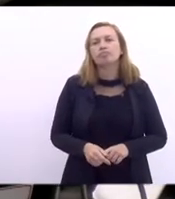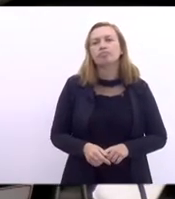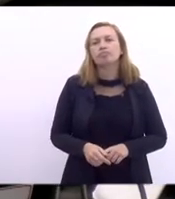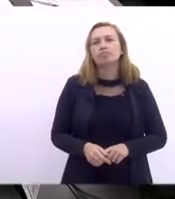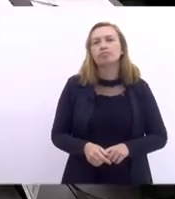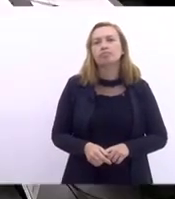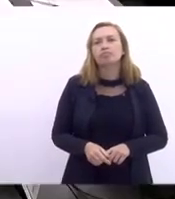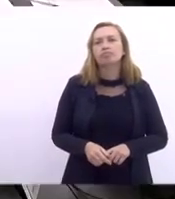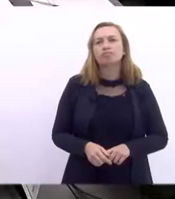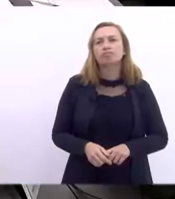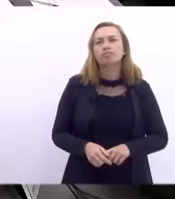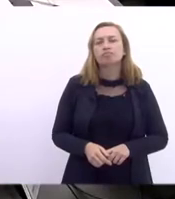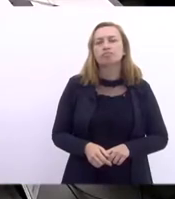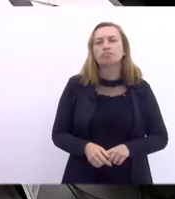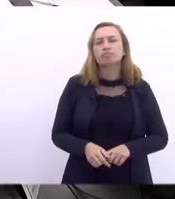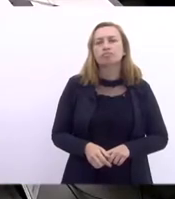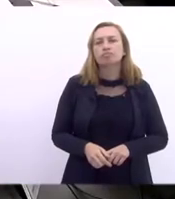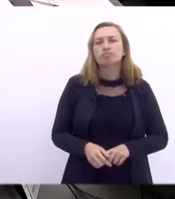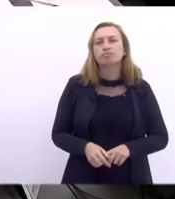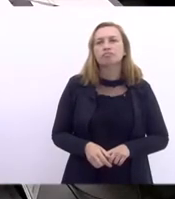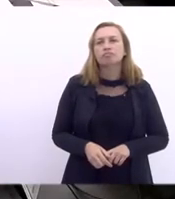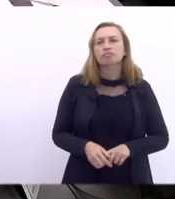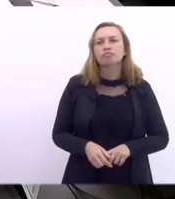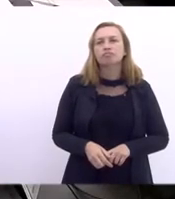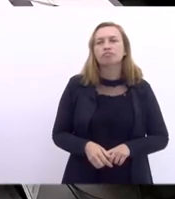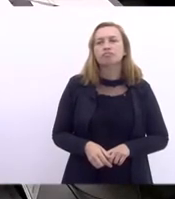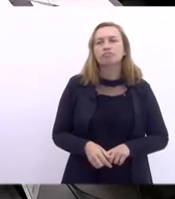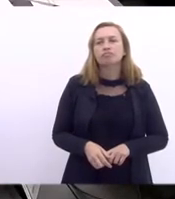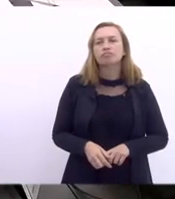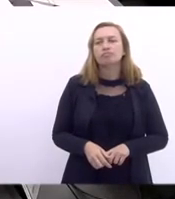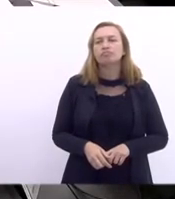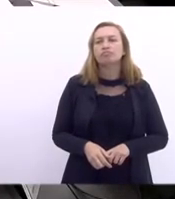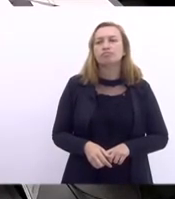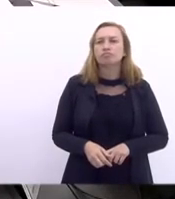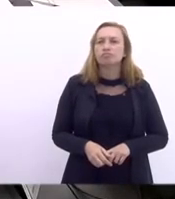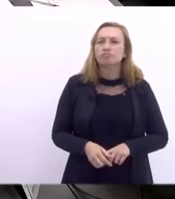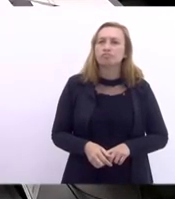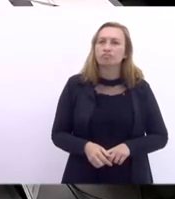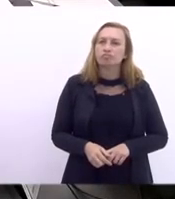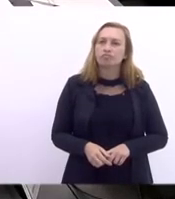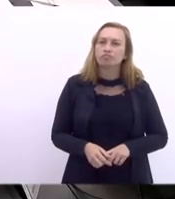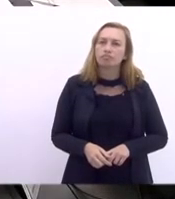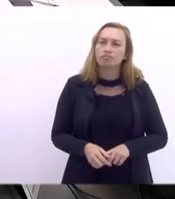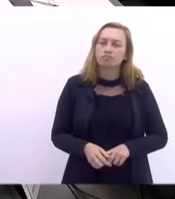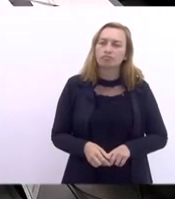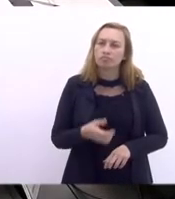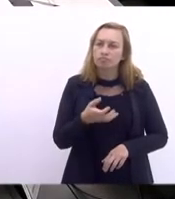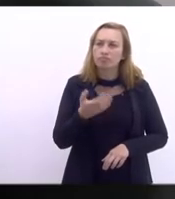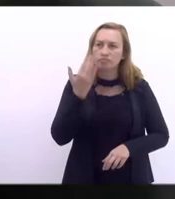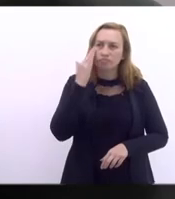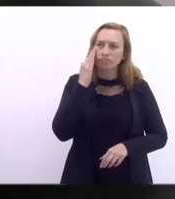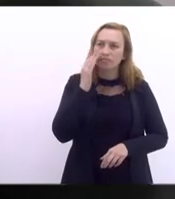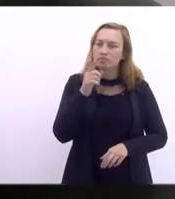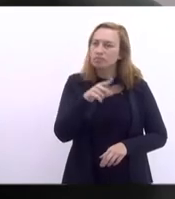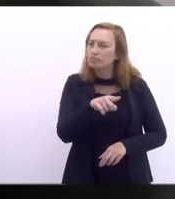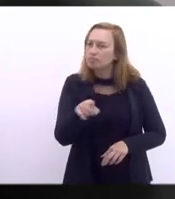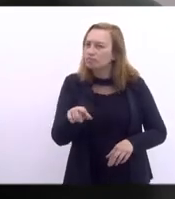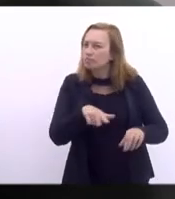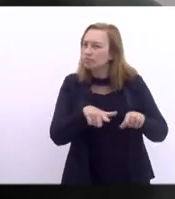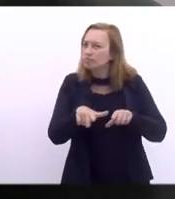seguinte Rua repetiu-se repetiu-se repetiu-se decidiu eu queria entender o seguinte essas operações